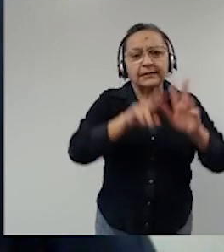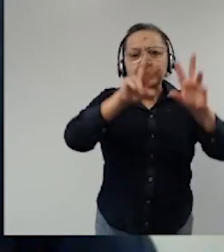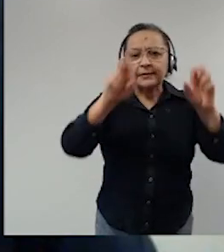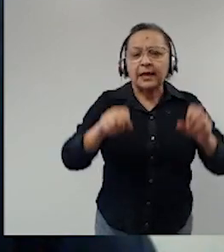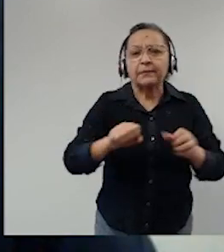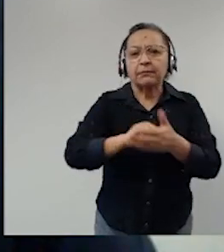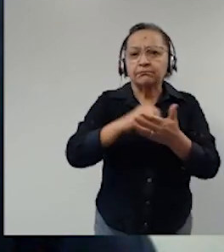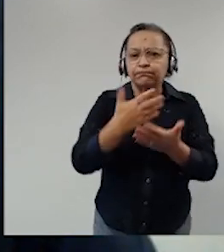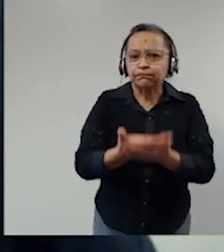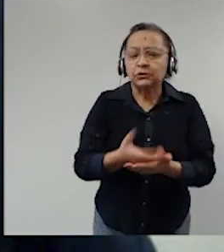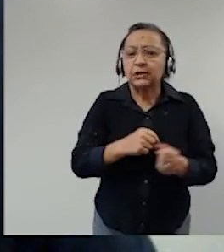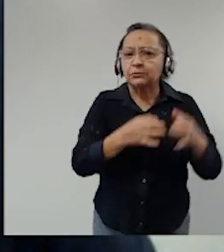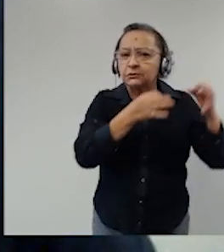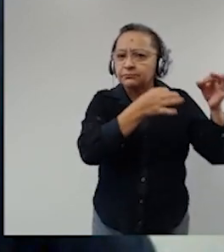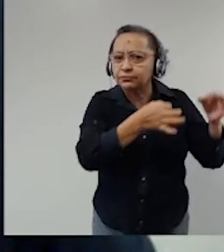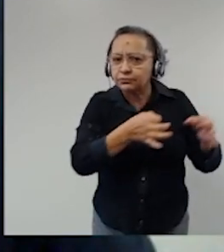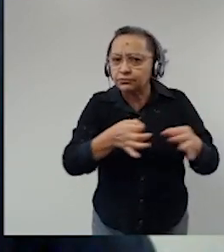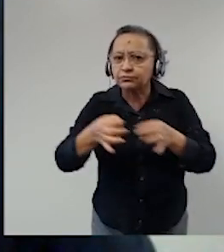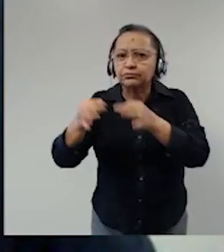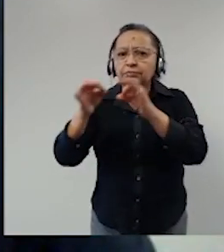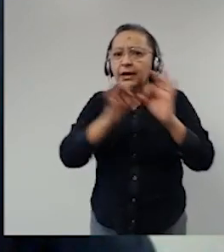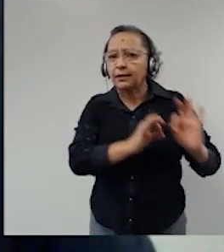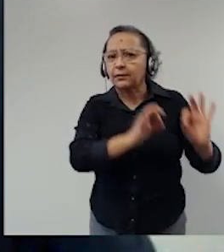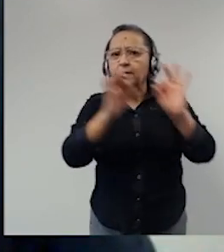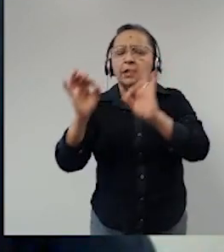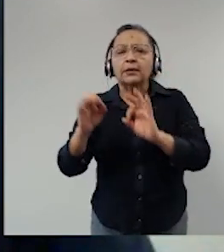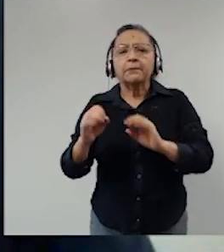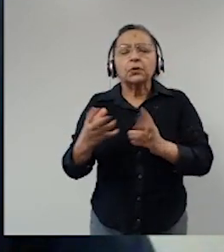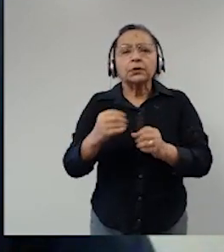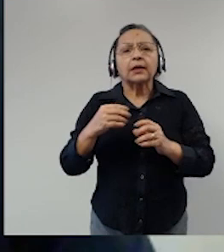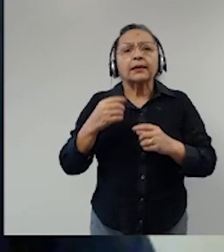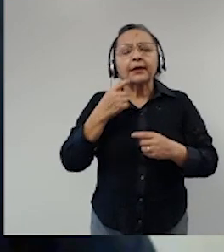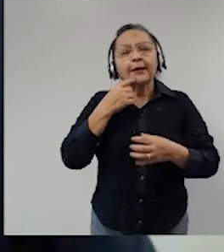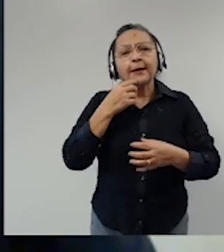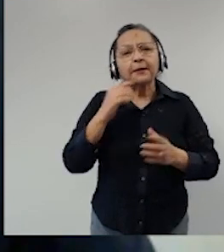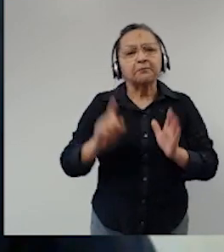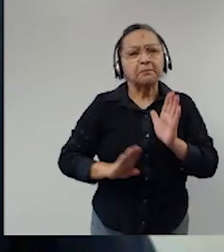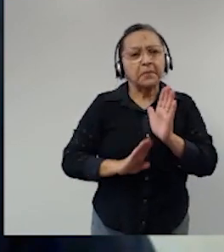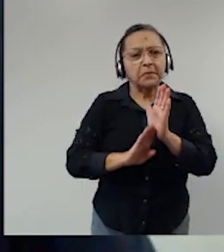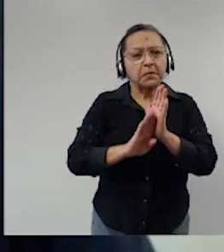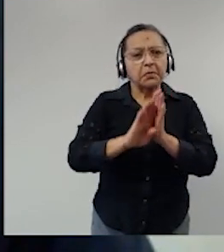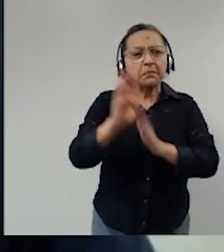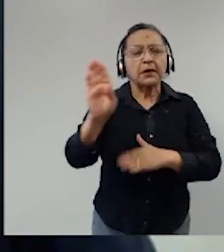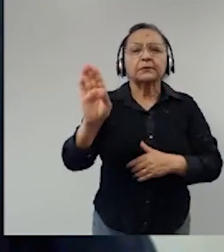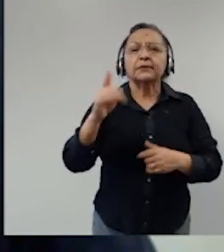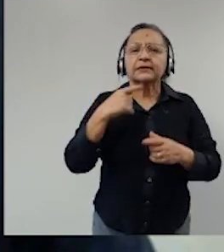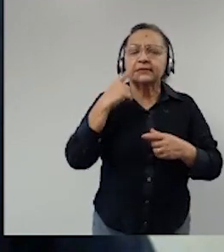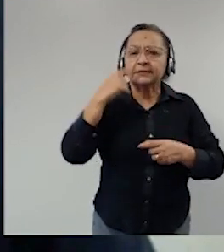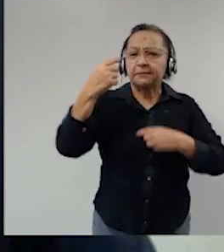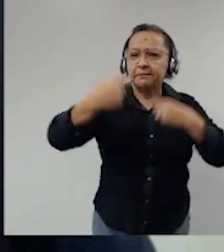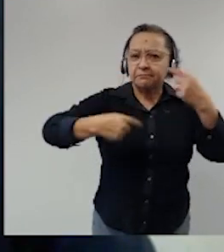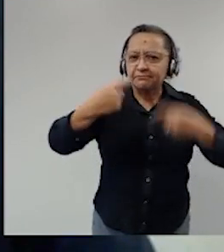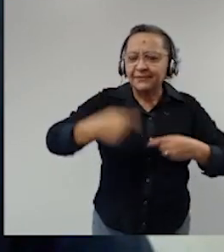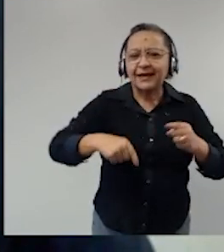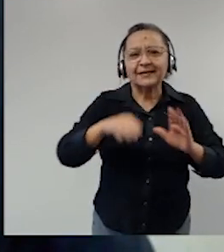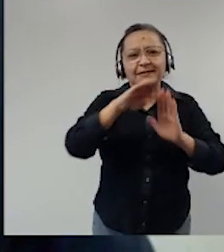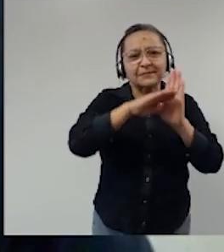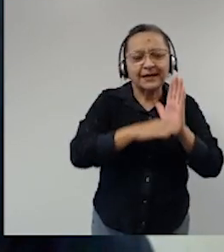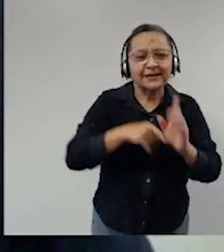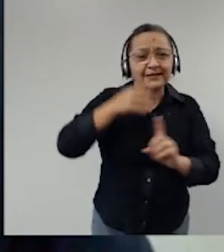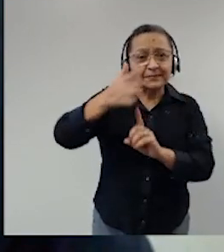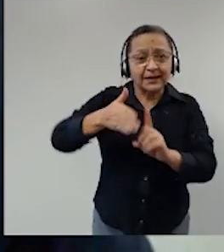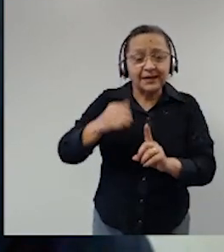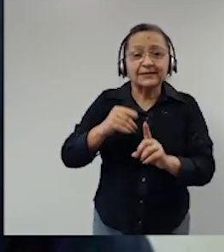enorme repercussão das palestras e dos painéis e das conferências na mídia e na